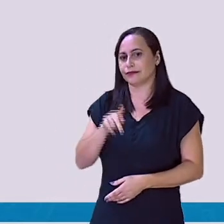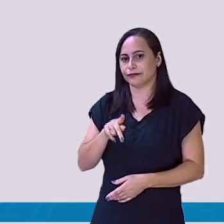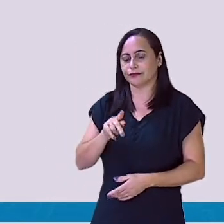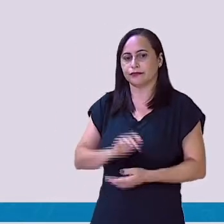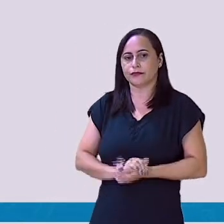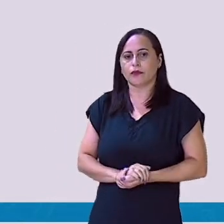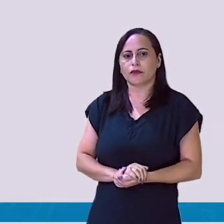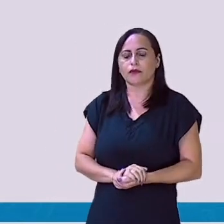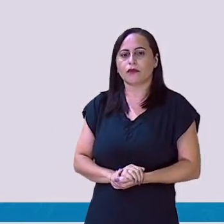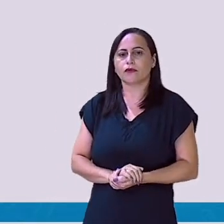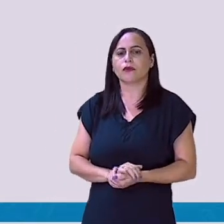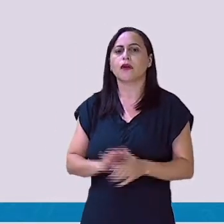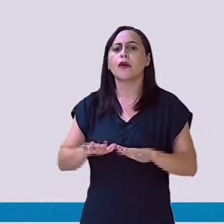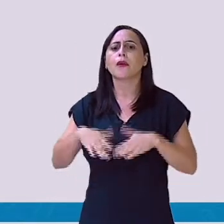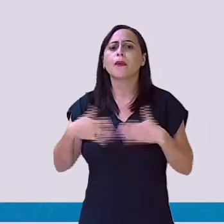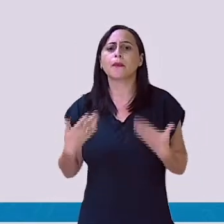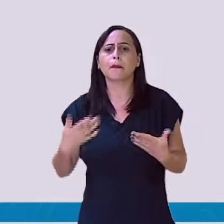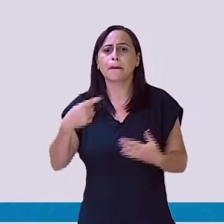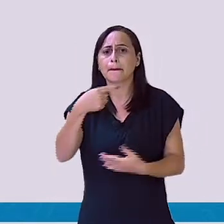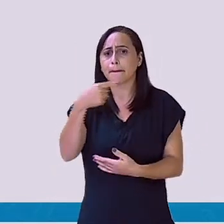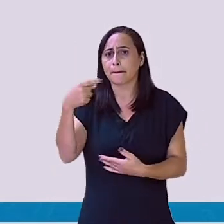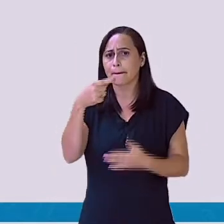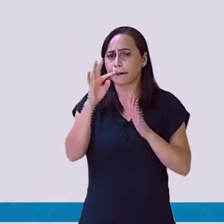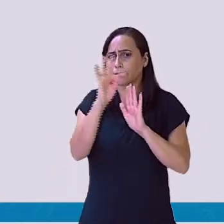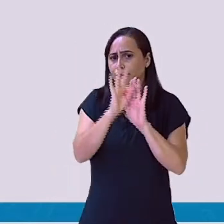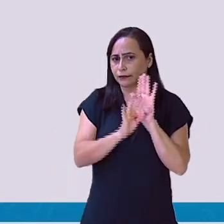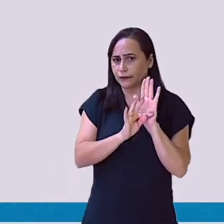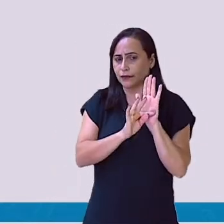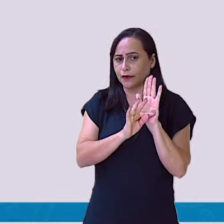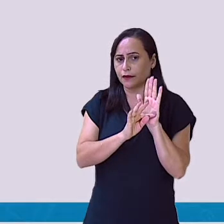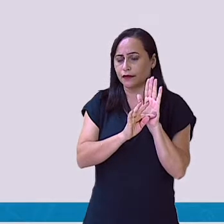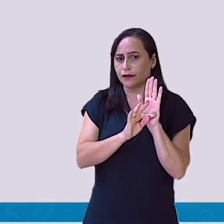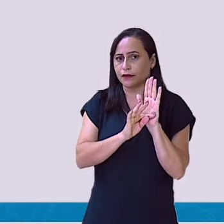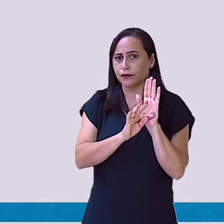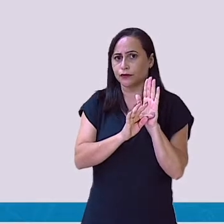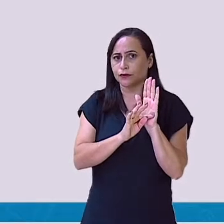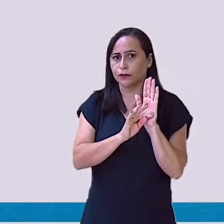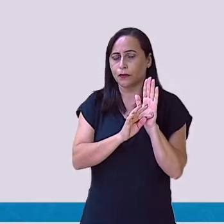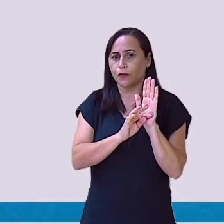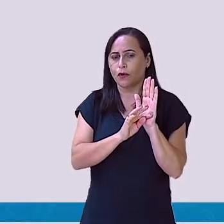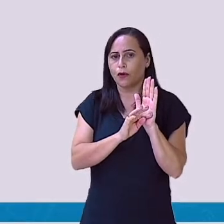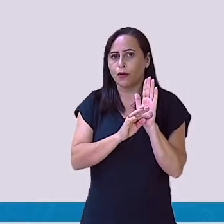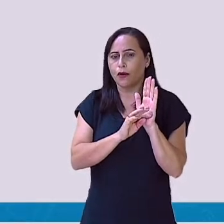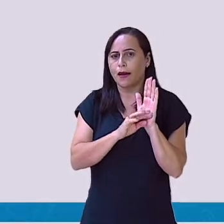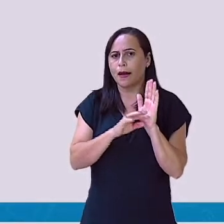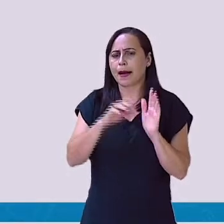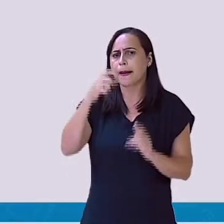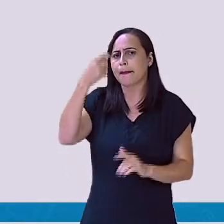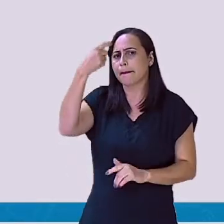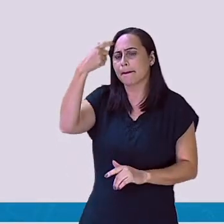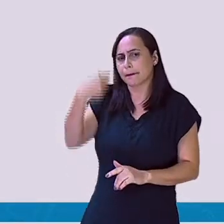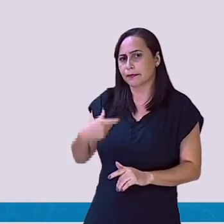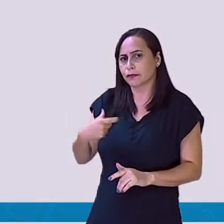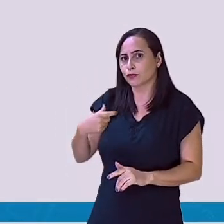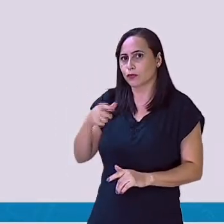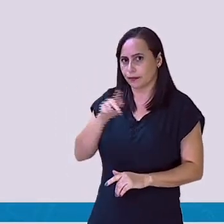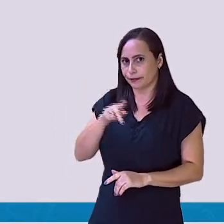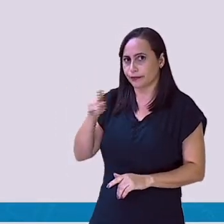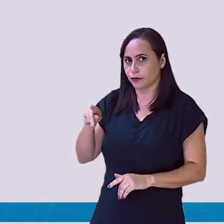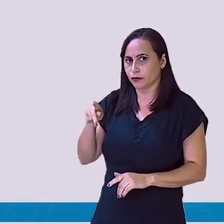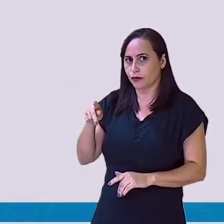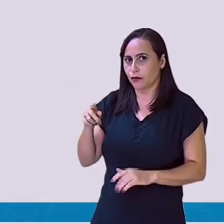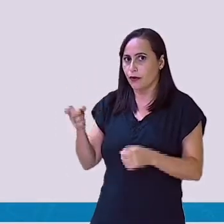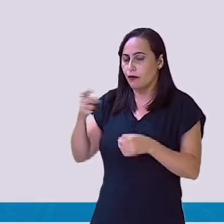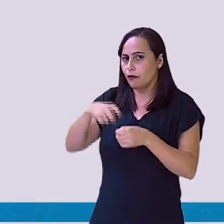que parágrafo do texto esse narrador volta a contar a história?